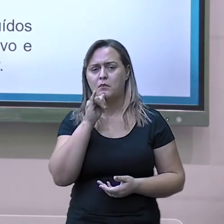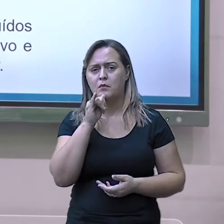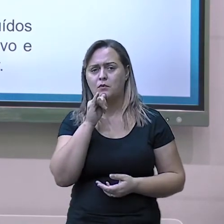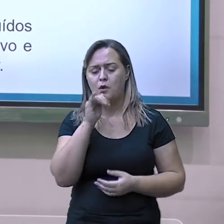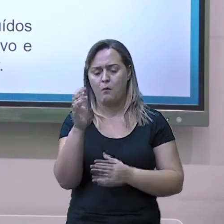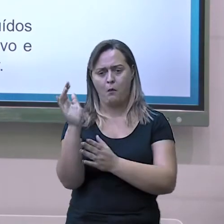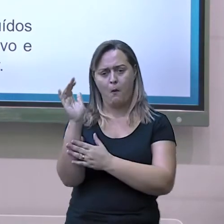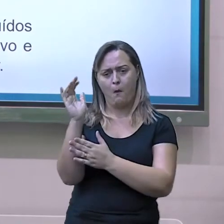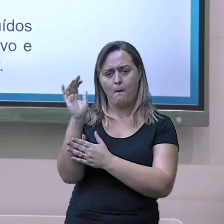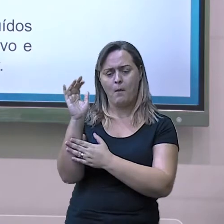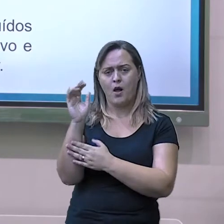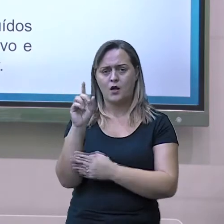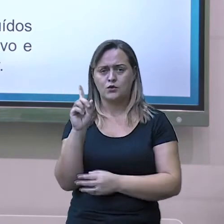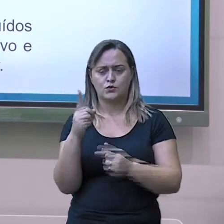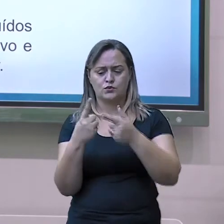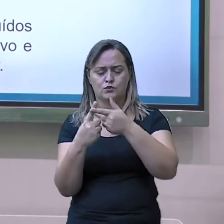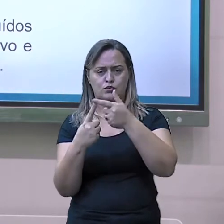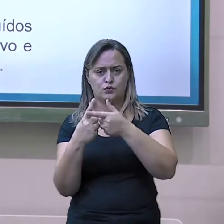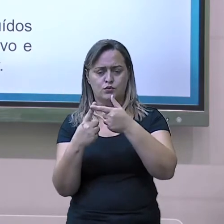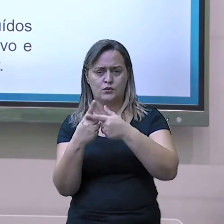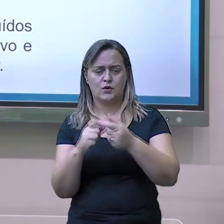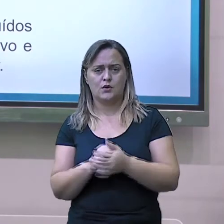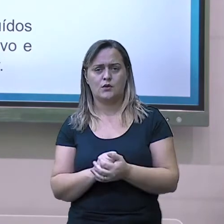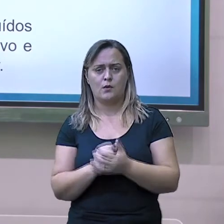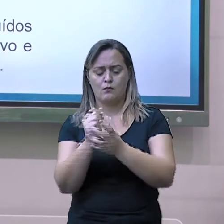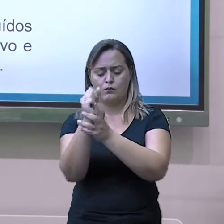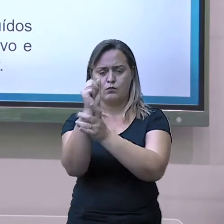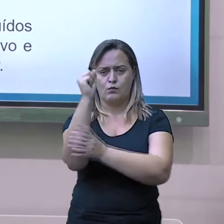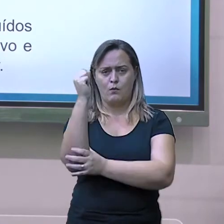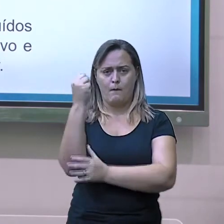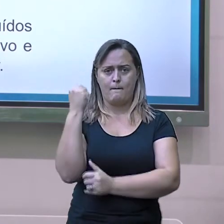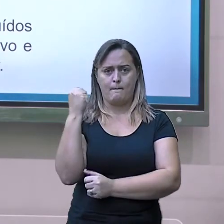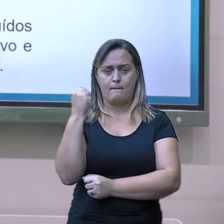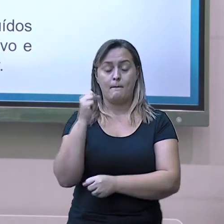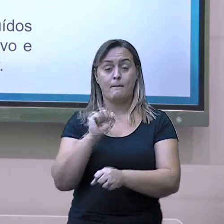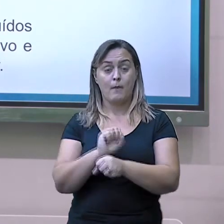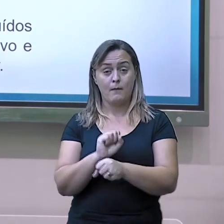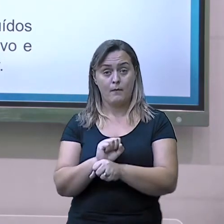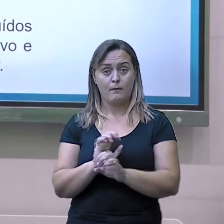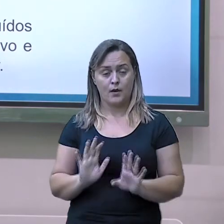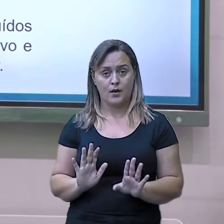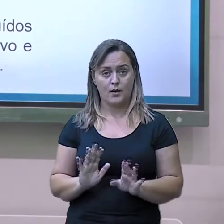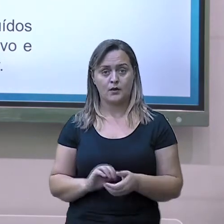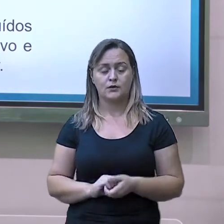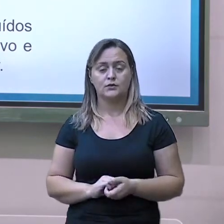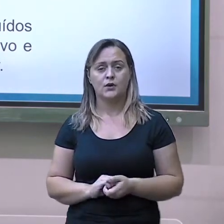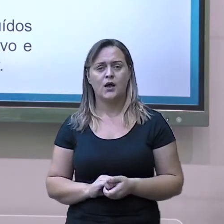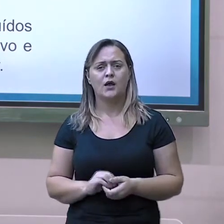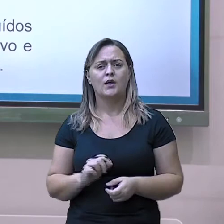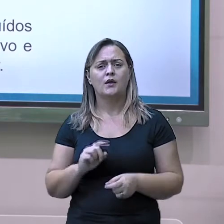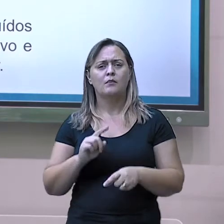vai ficar imobilizado. E durante este período haverá